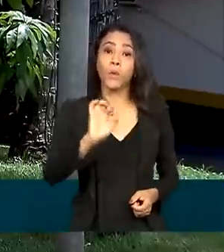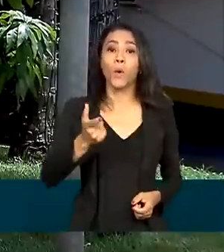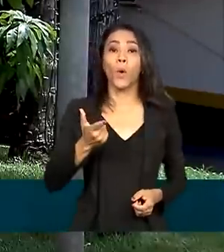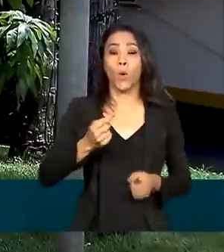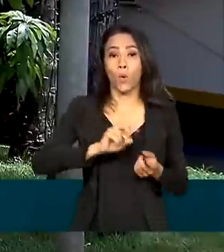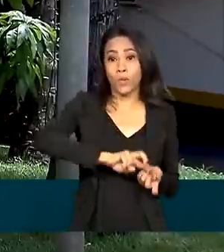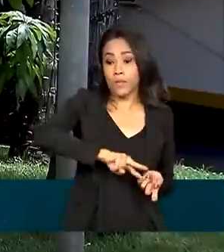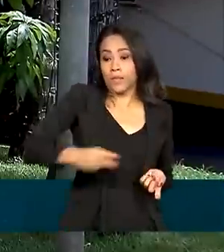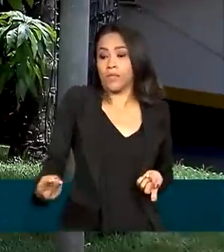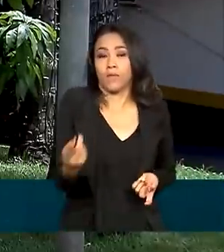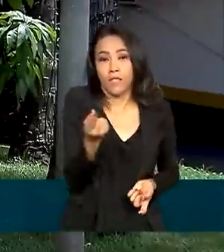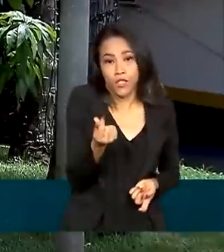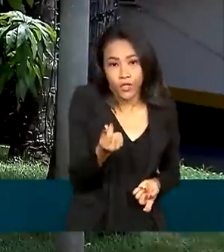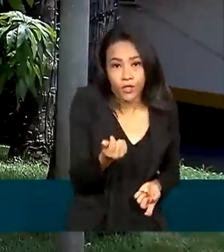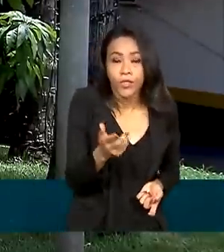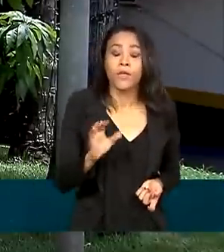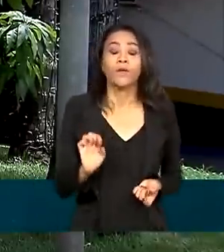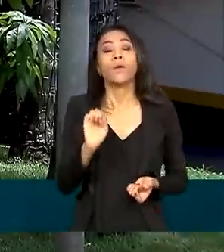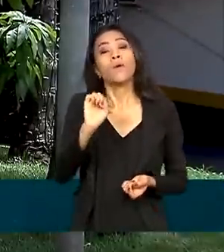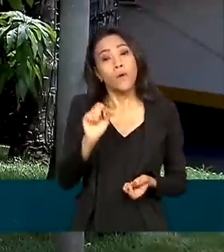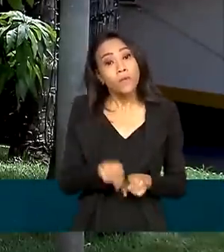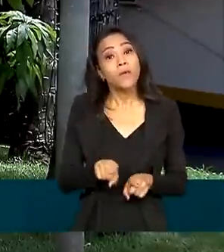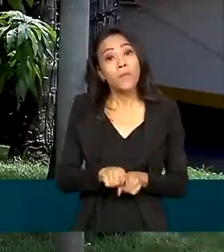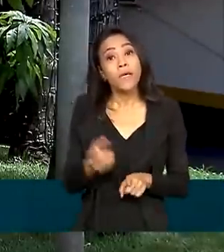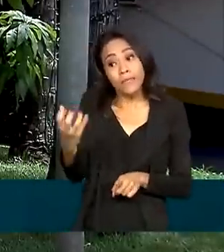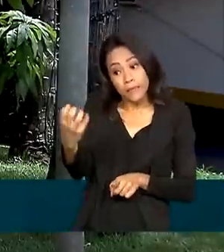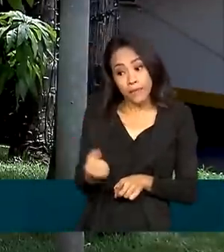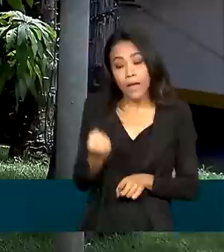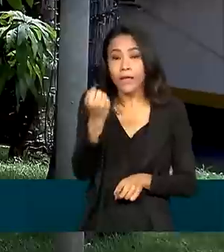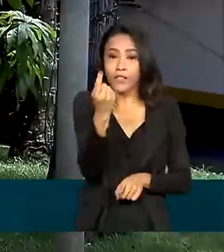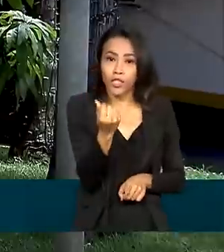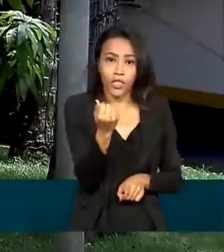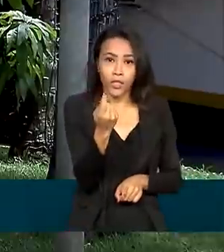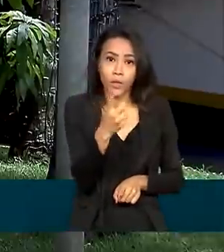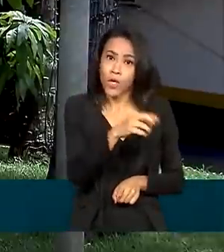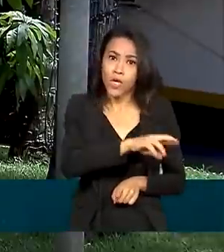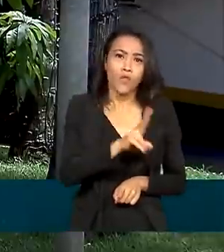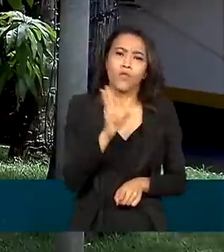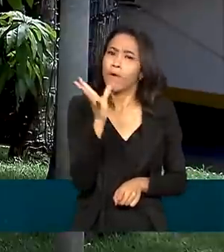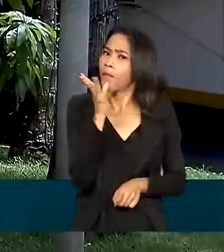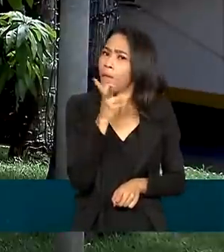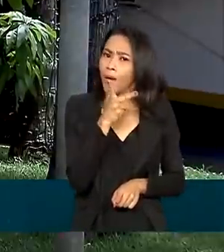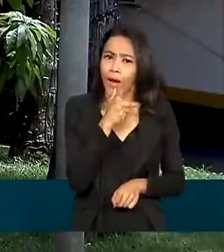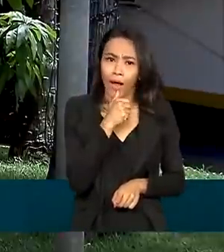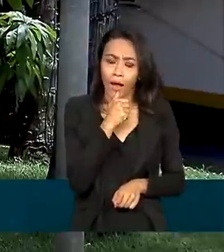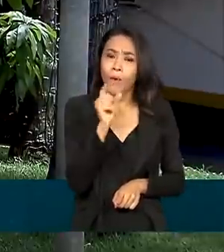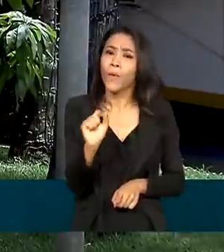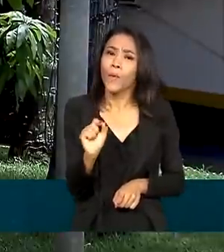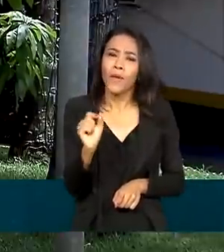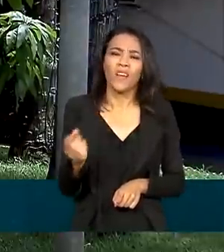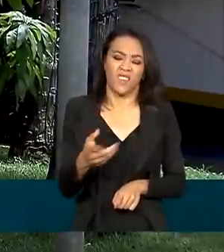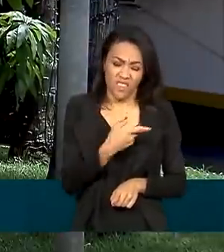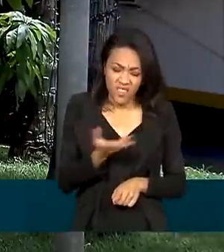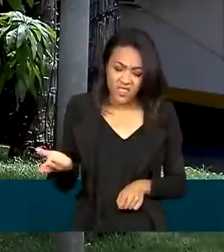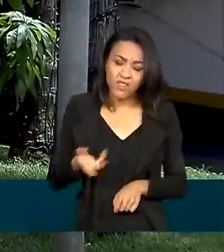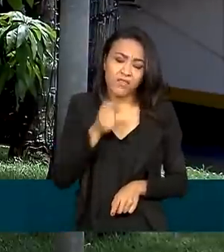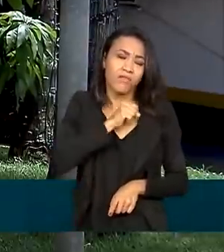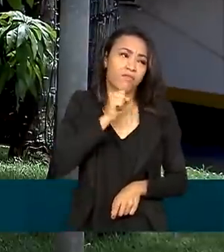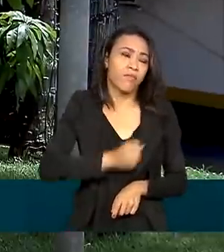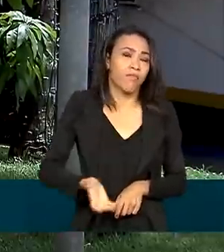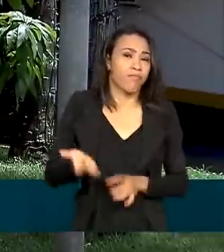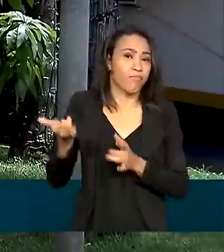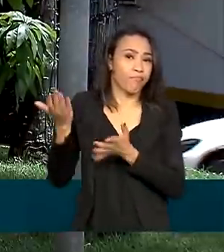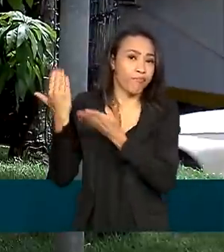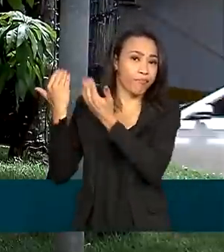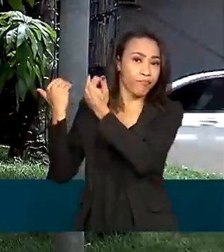transferências financeiras ou mesmo saques em dinheiro não vão demorar muito a virar coisa do passado e